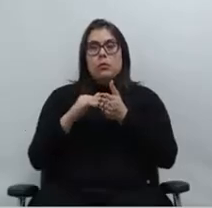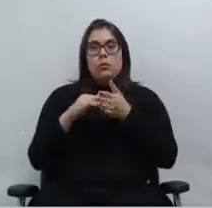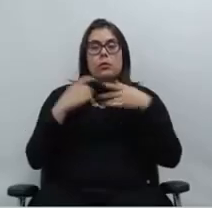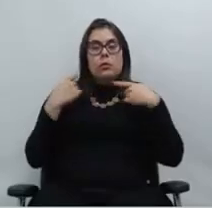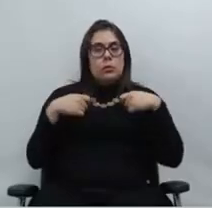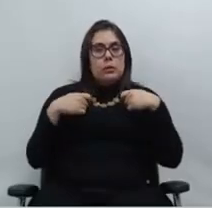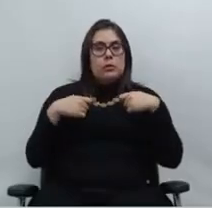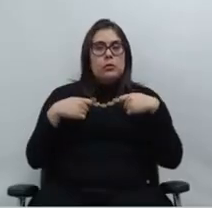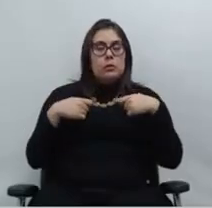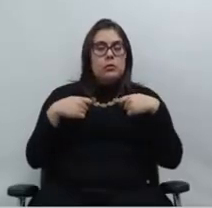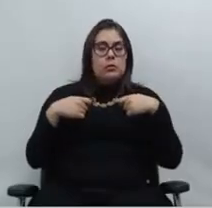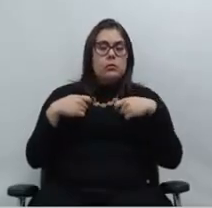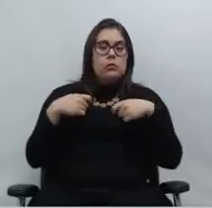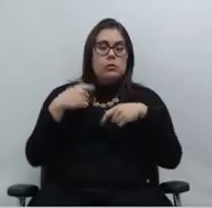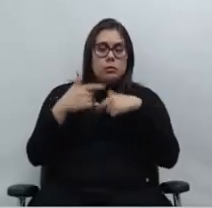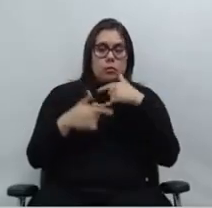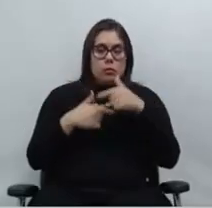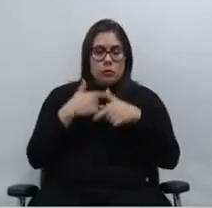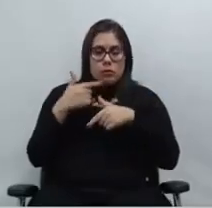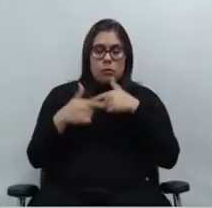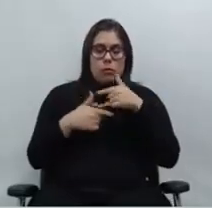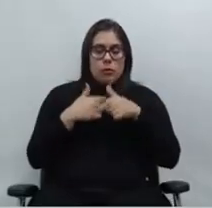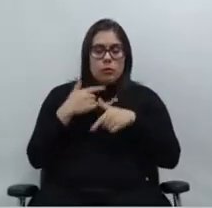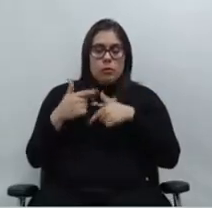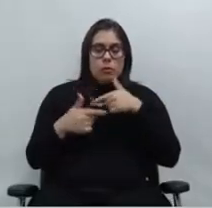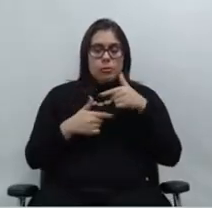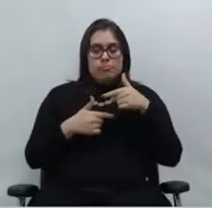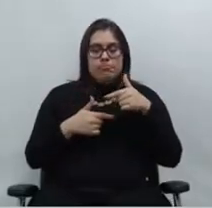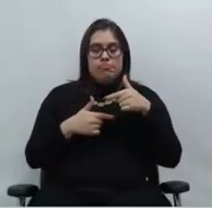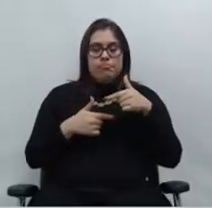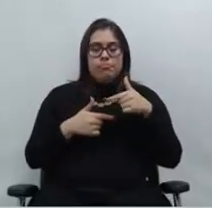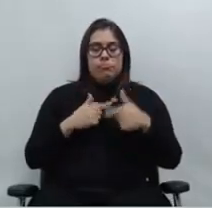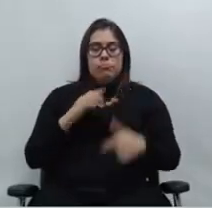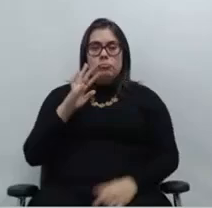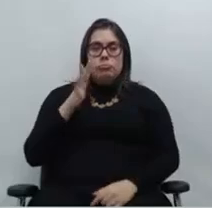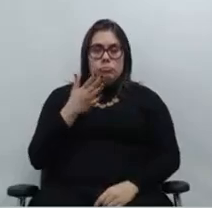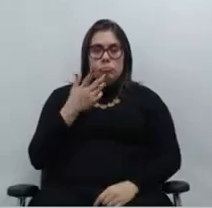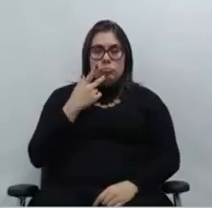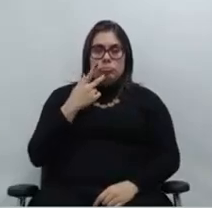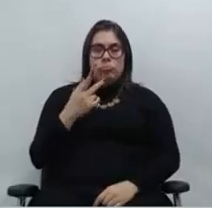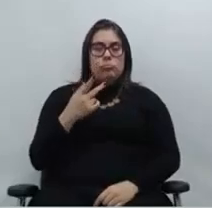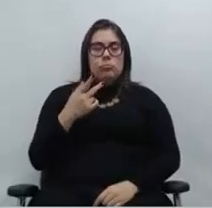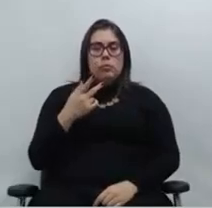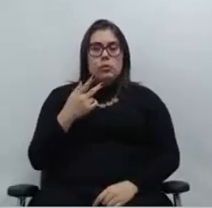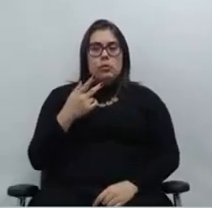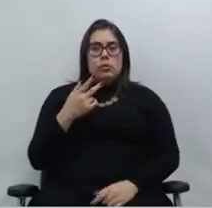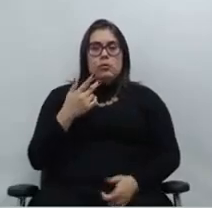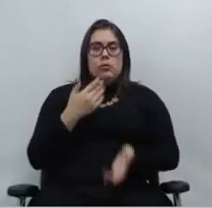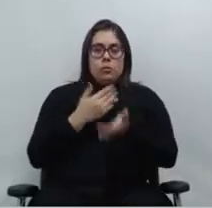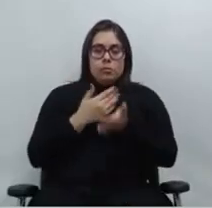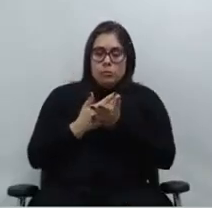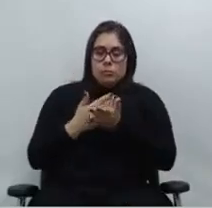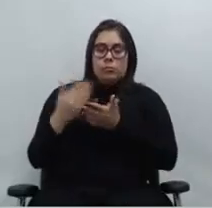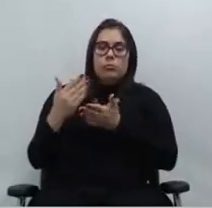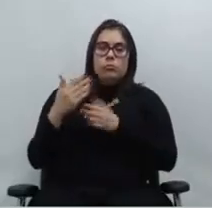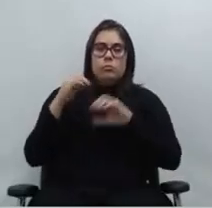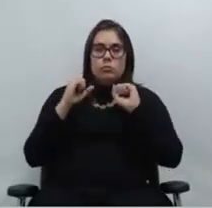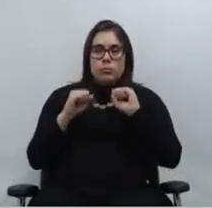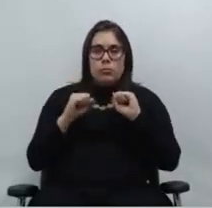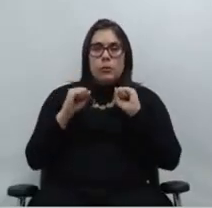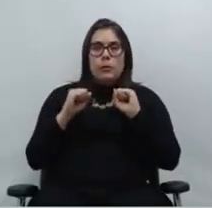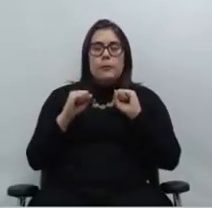aqui para os fins do nosso trabalho. E já na sequência, sem mais delongas,